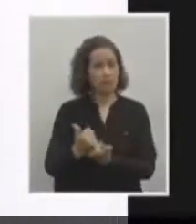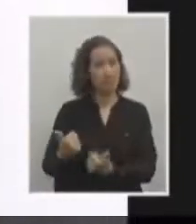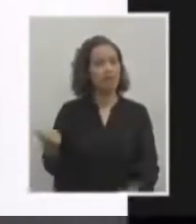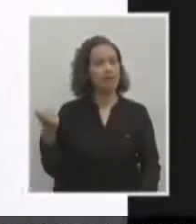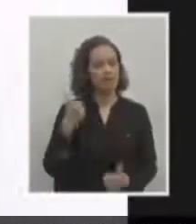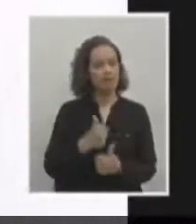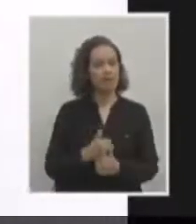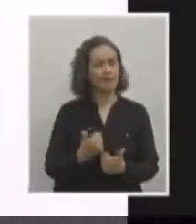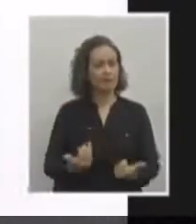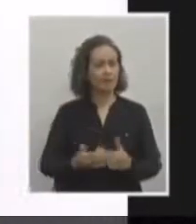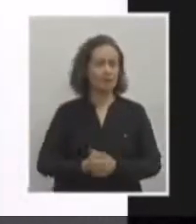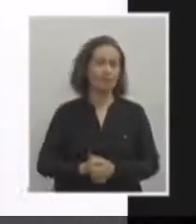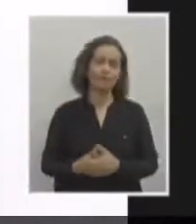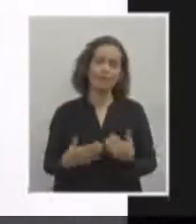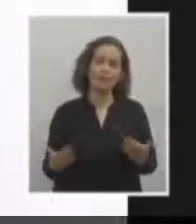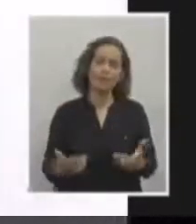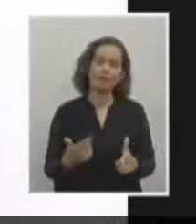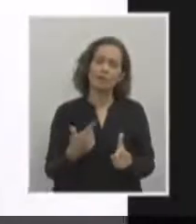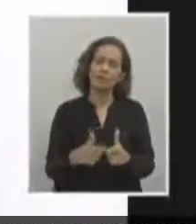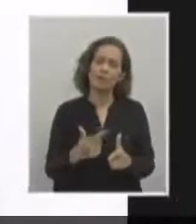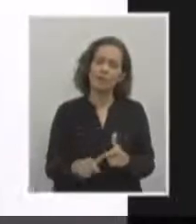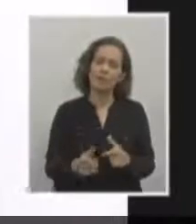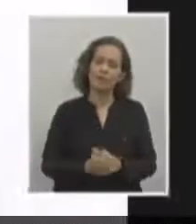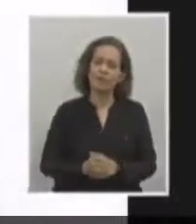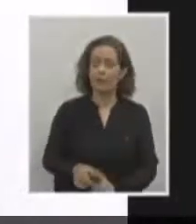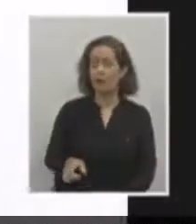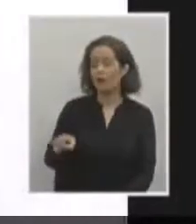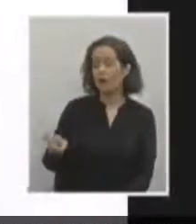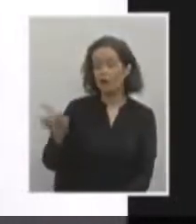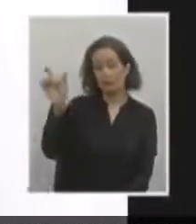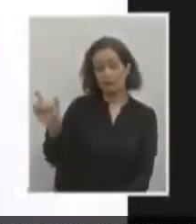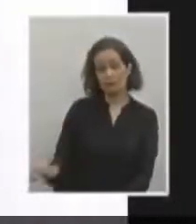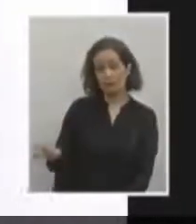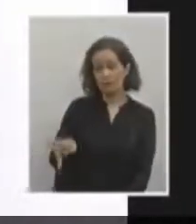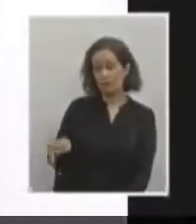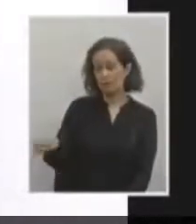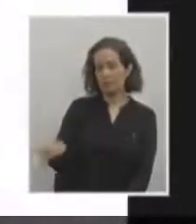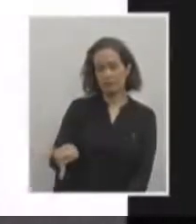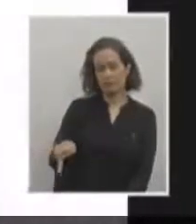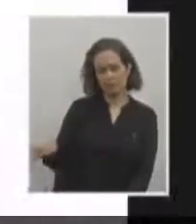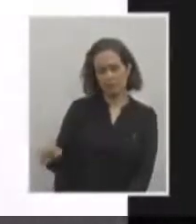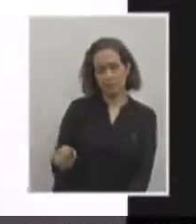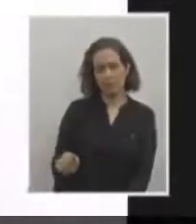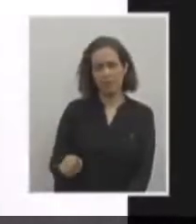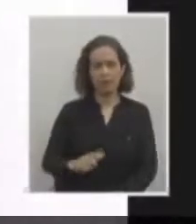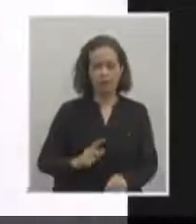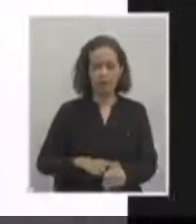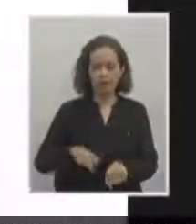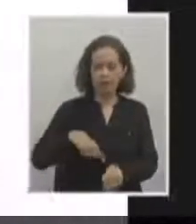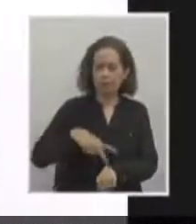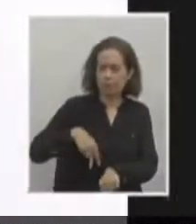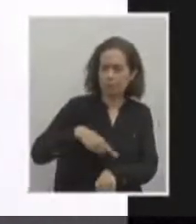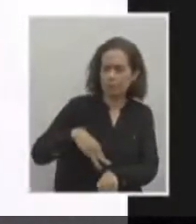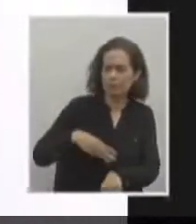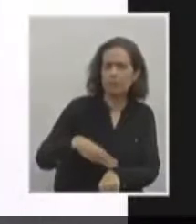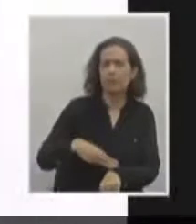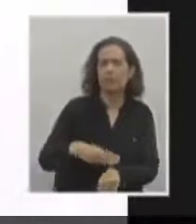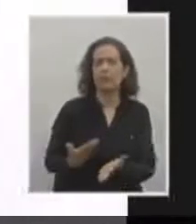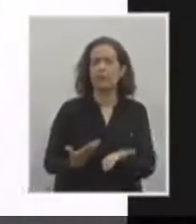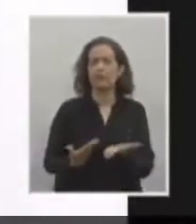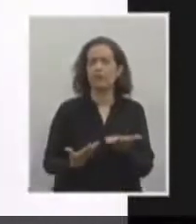Outra situação, aquele professor que pegar a extensão de carga horária, a extensão, como o pessoal falou, a extensão da